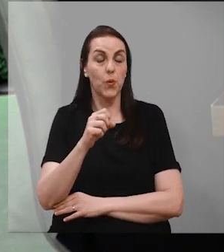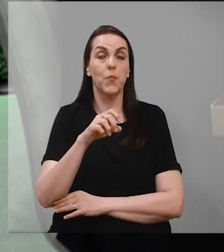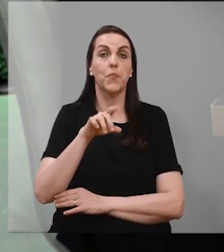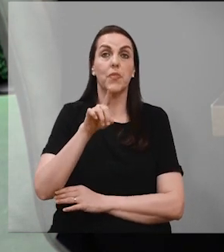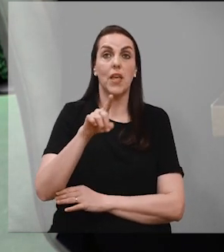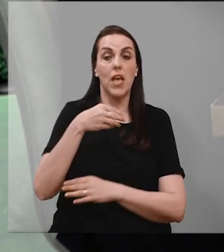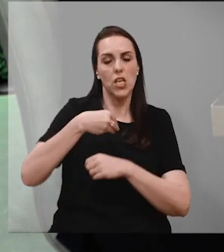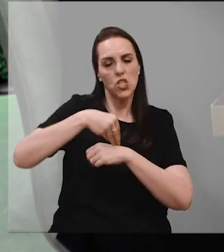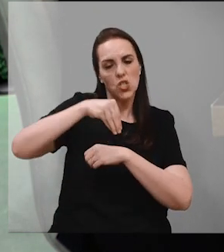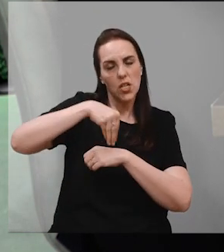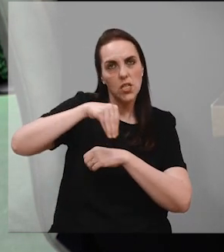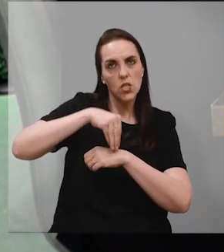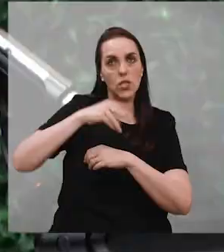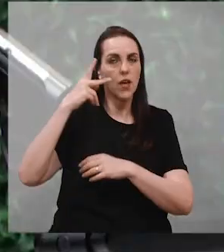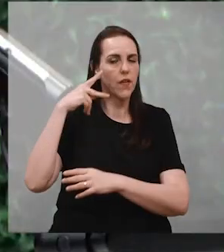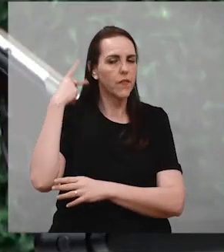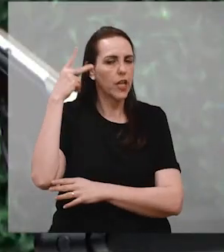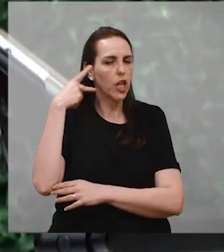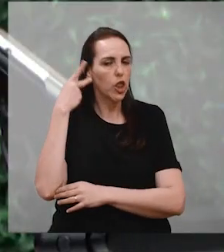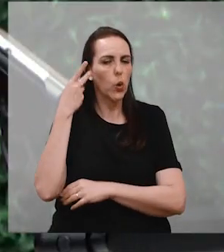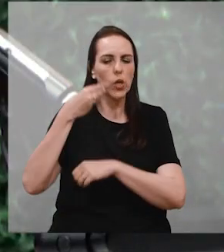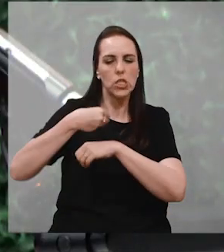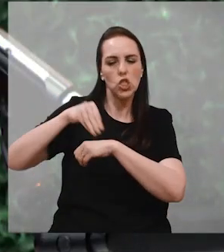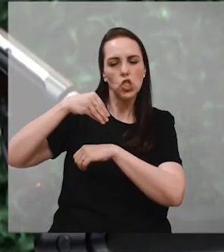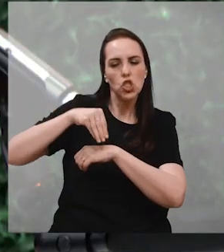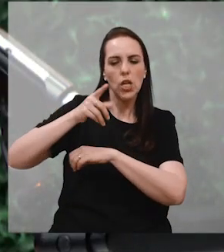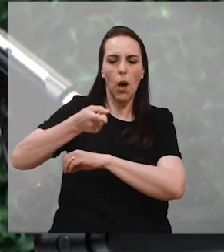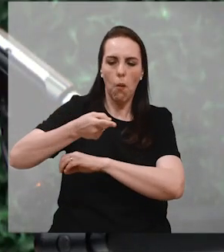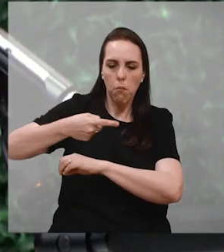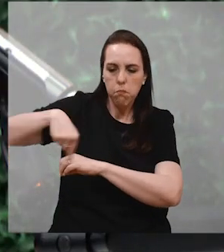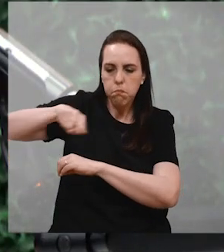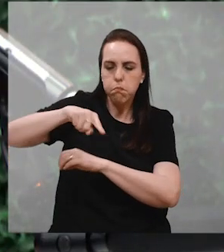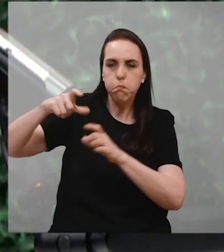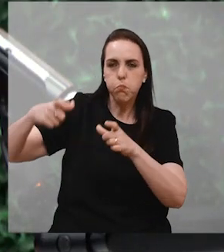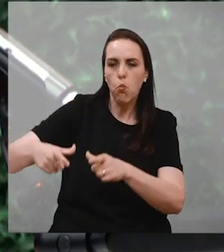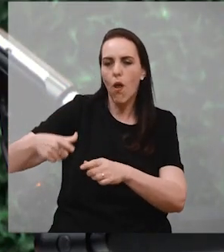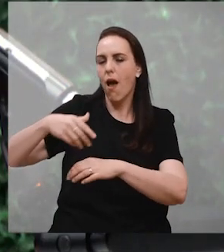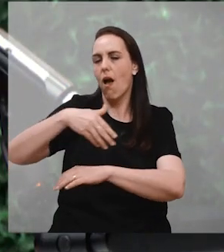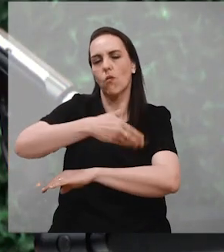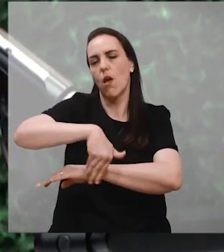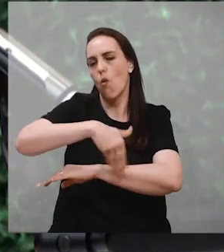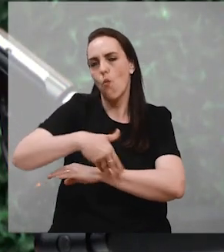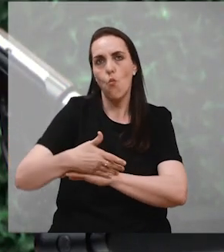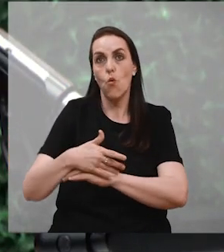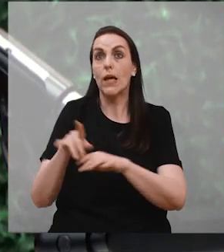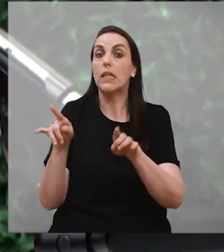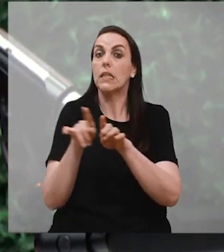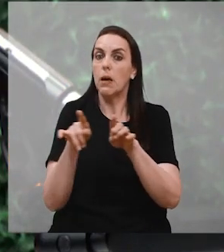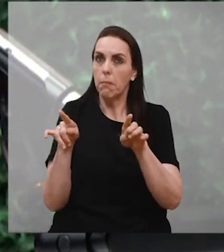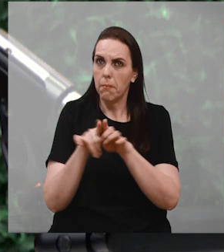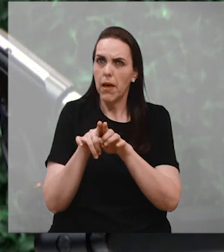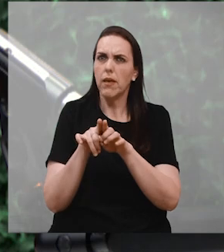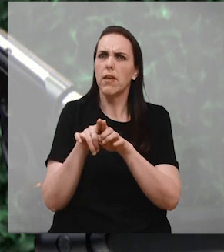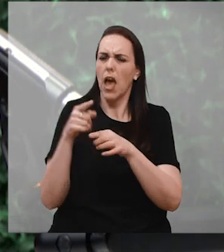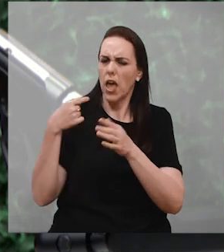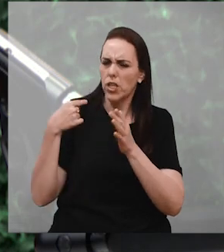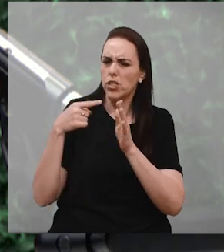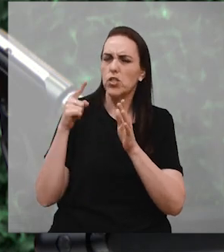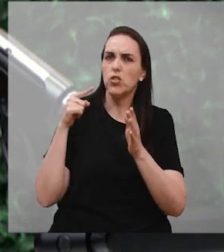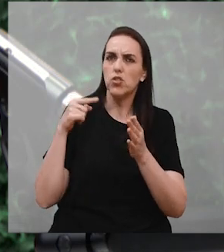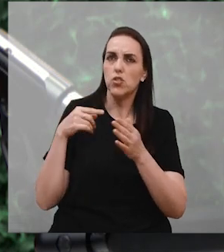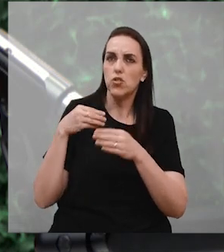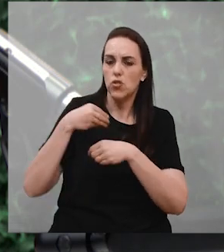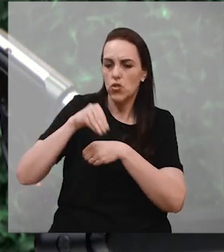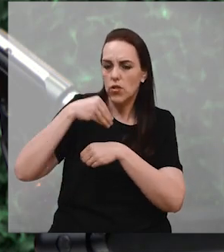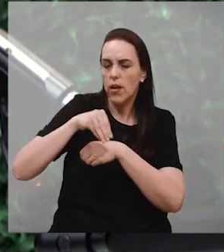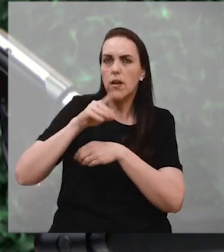3.868 indicações, que é quando os vereadores vão lá e indicam o buraco da rua. Inclusive, gente, as indicações, elas estavam